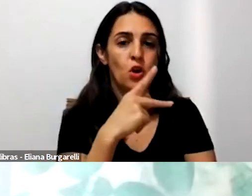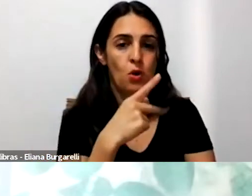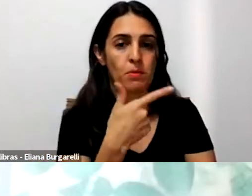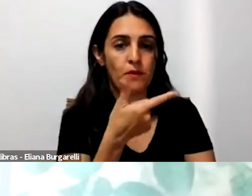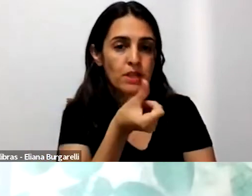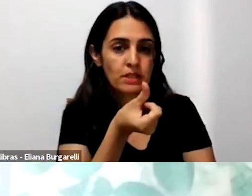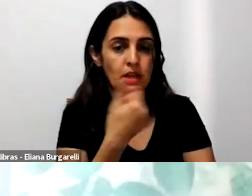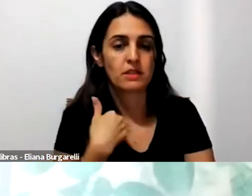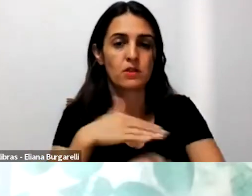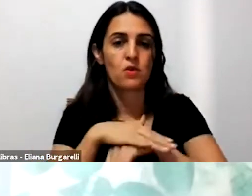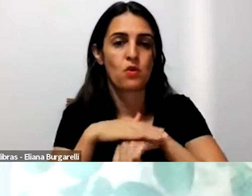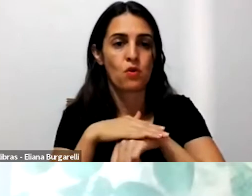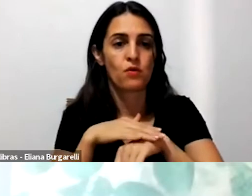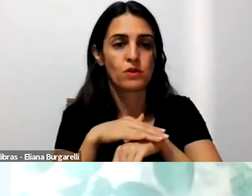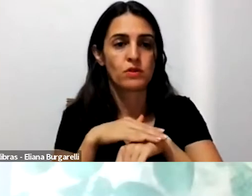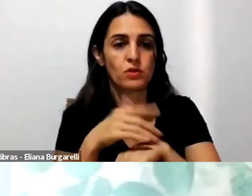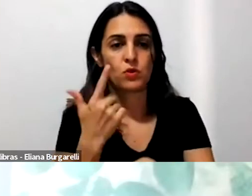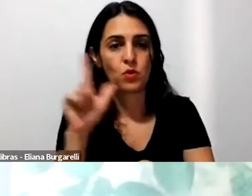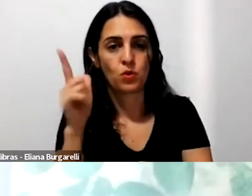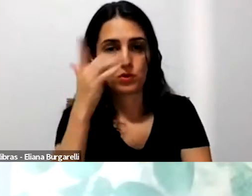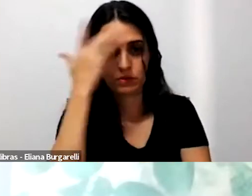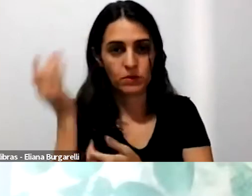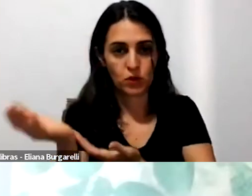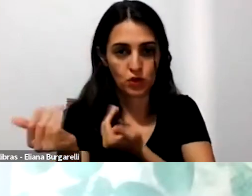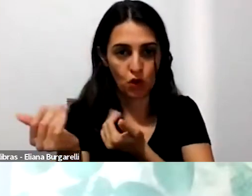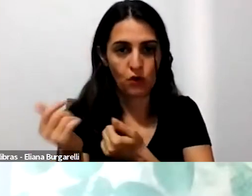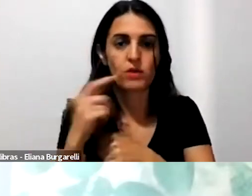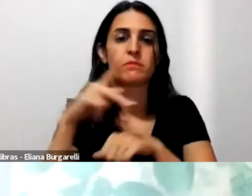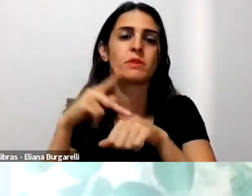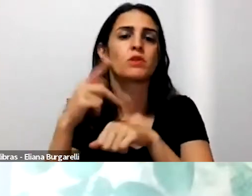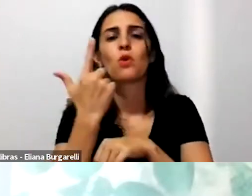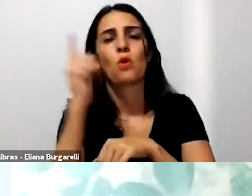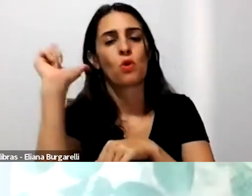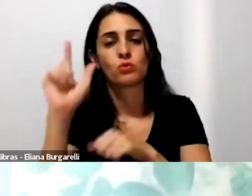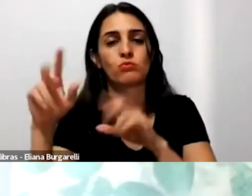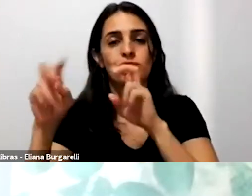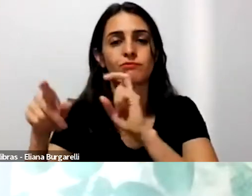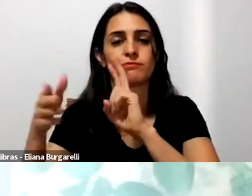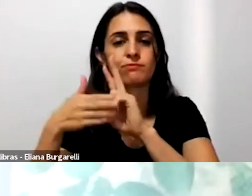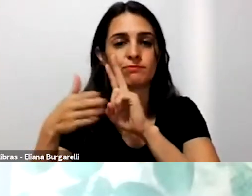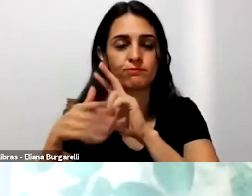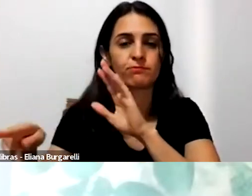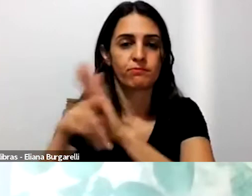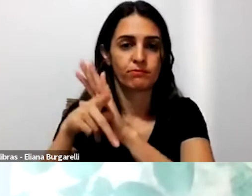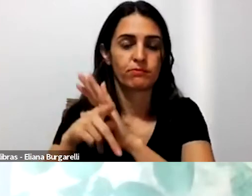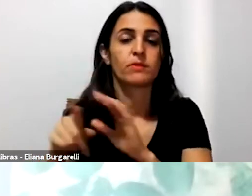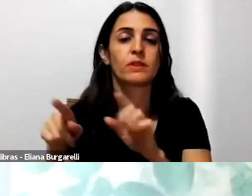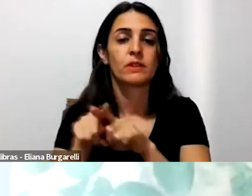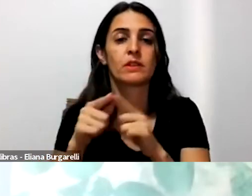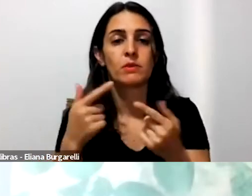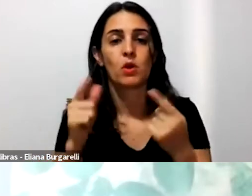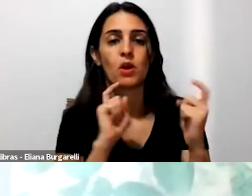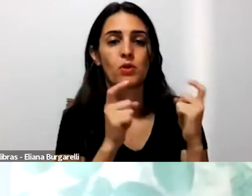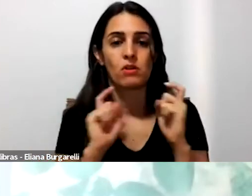né, afastado dos demais países, mas a gente está, assim, conversando muito com